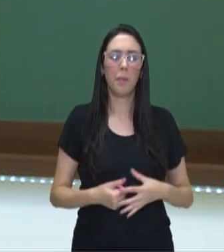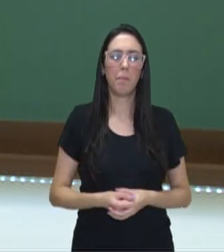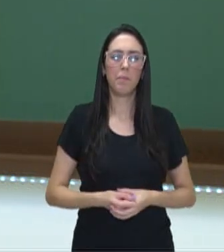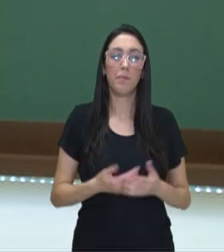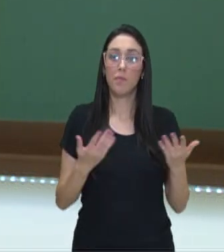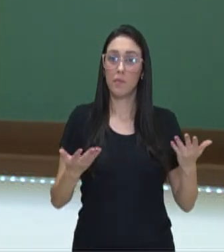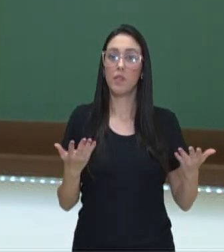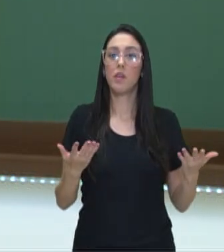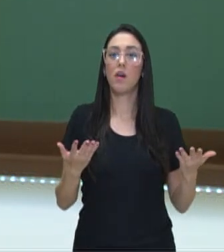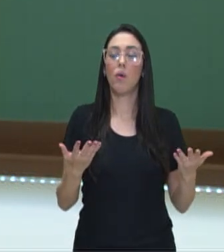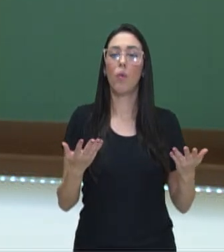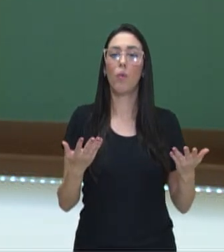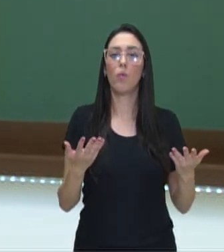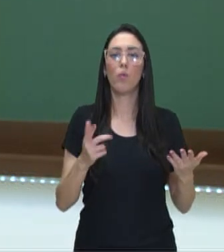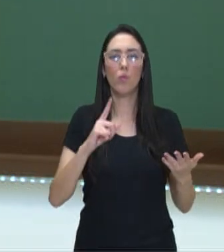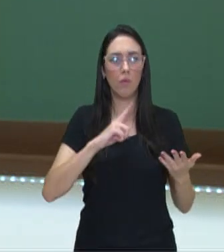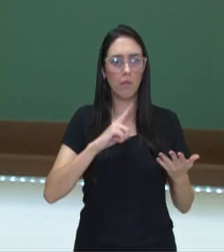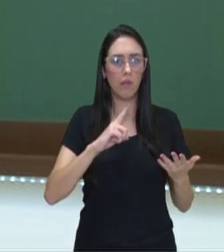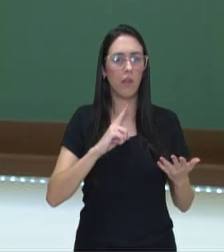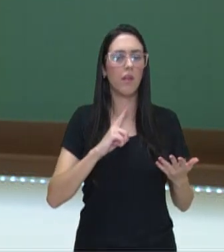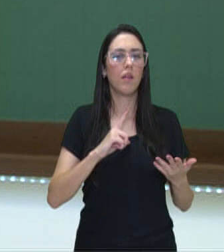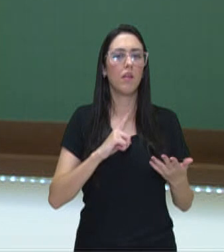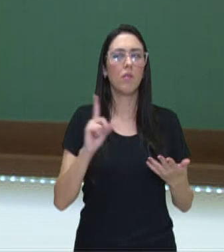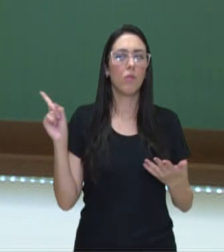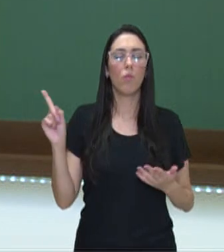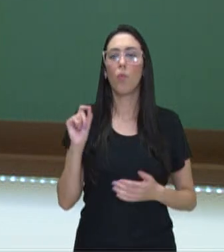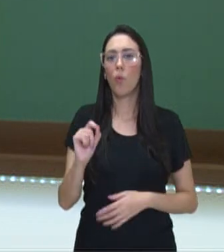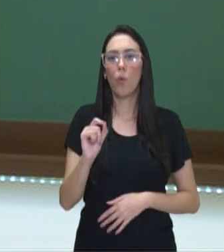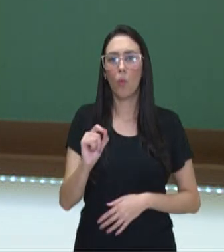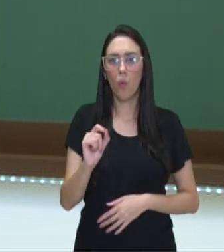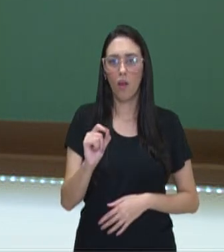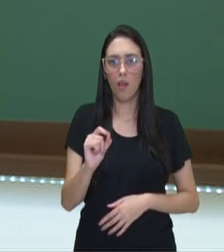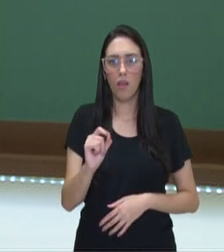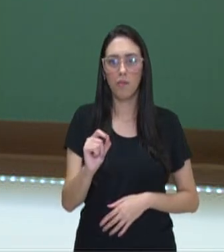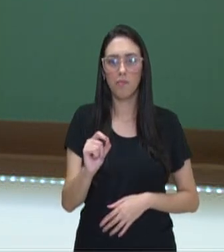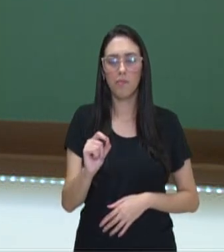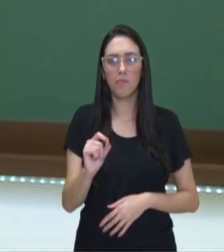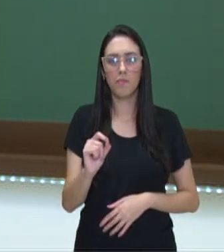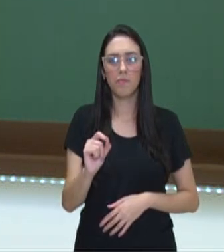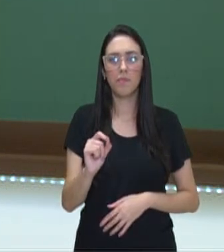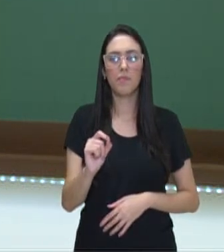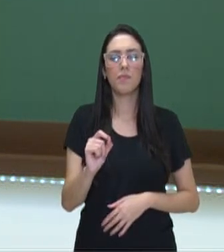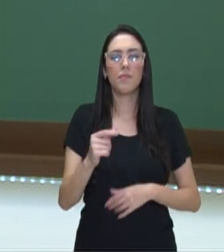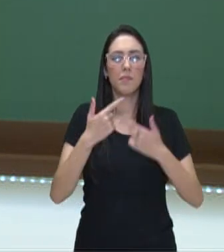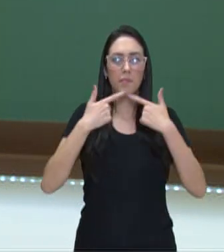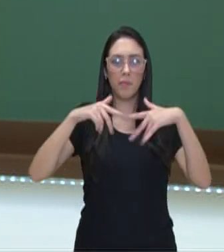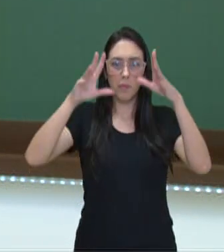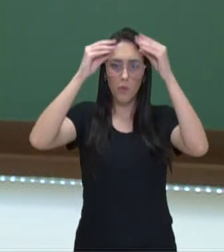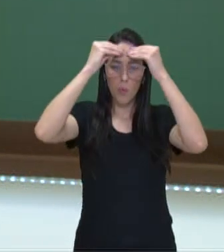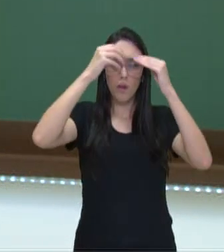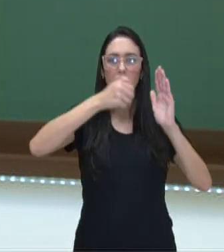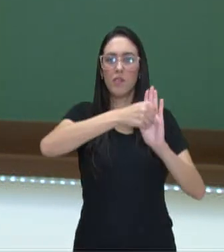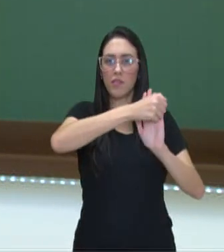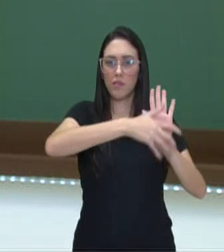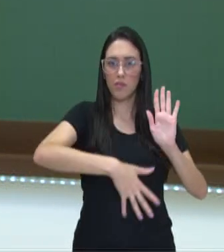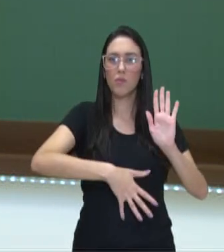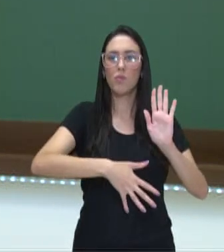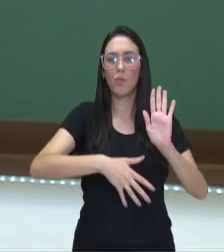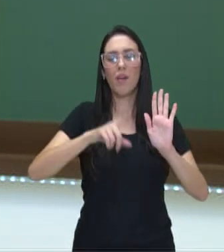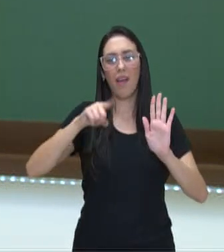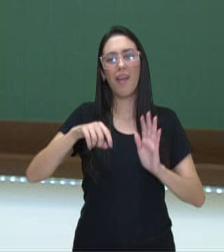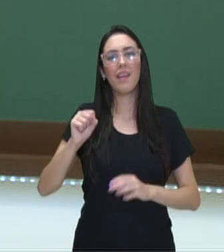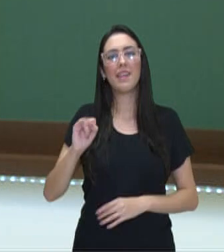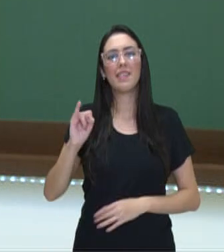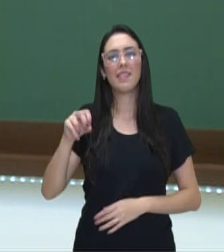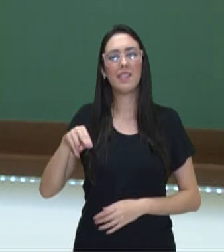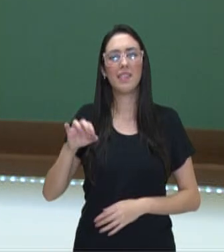Então, nesse caso, nós temos aqui um exemplo dessa figura de linguagem, a sinestesia, que